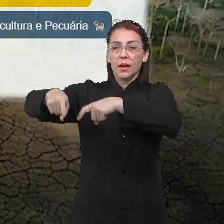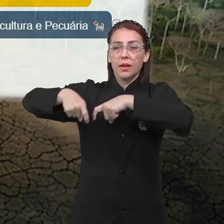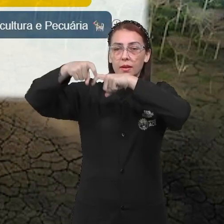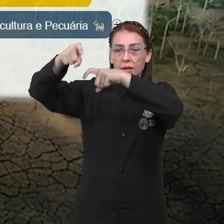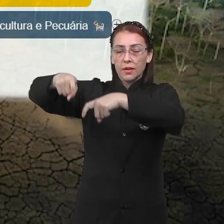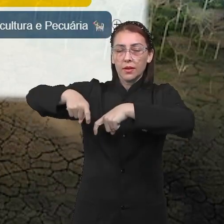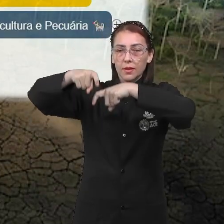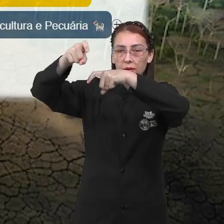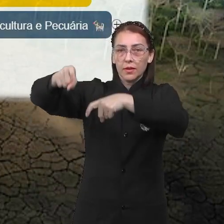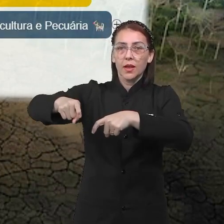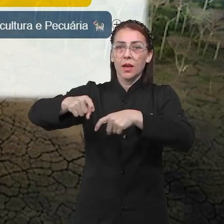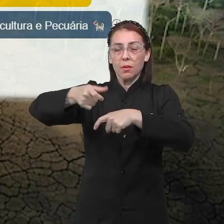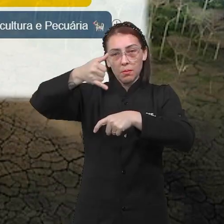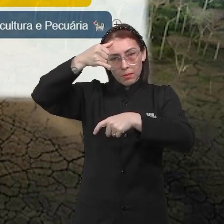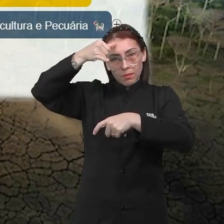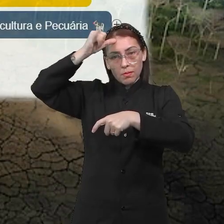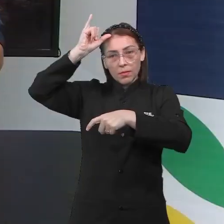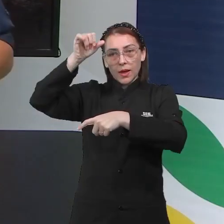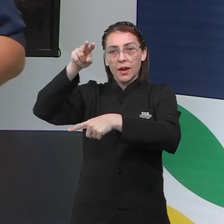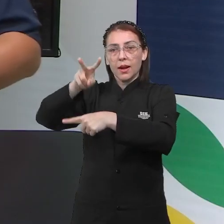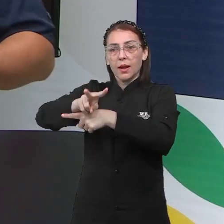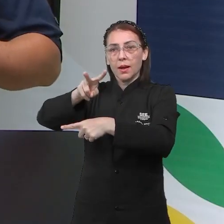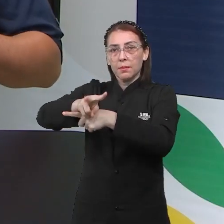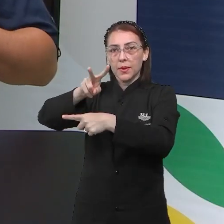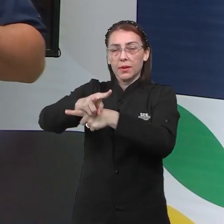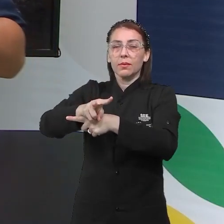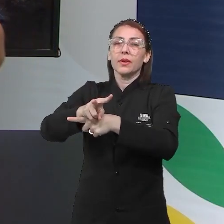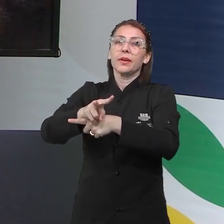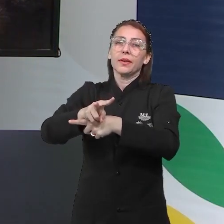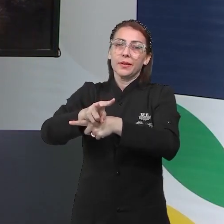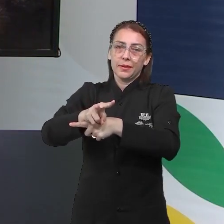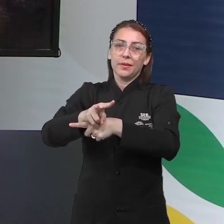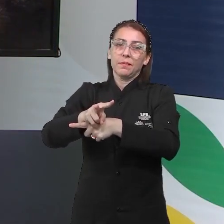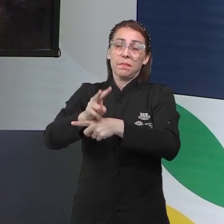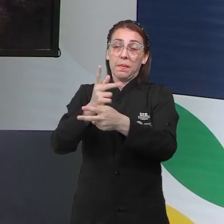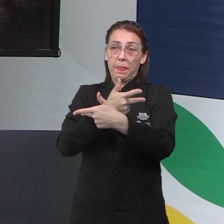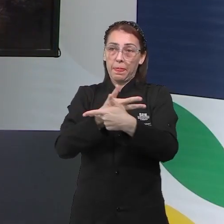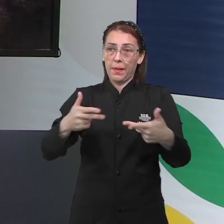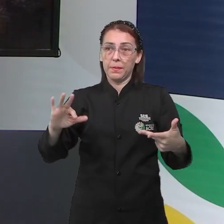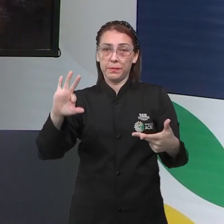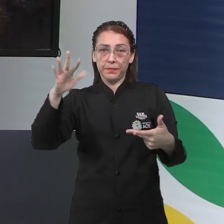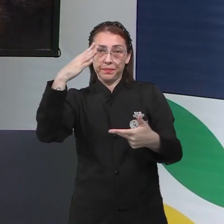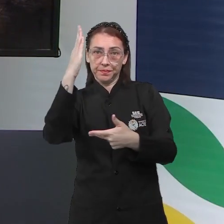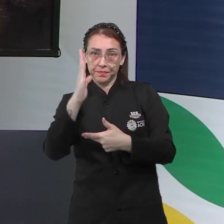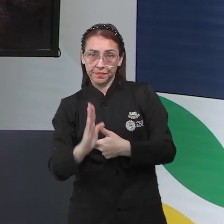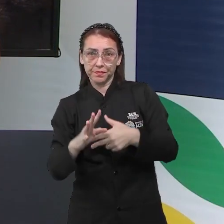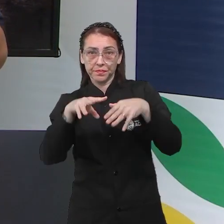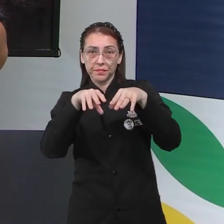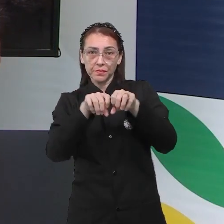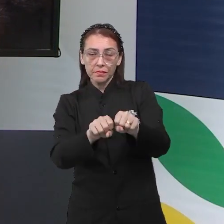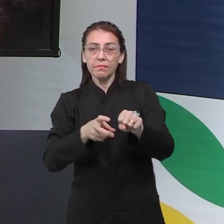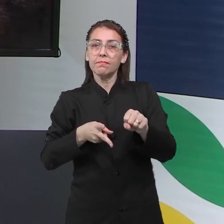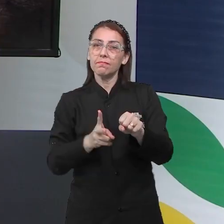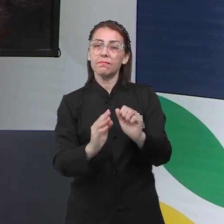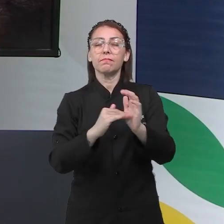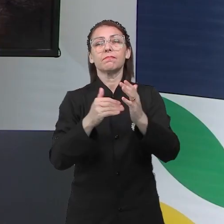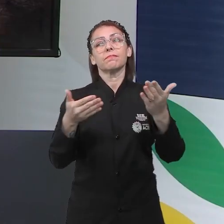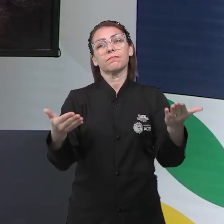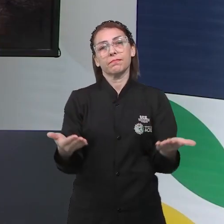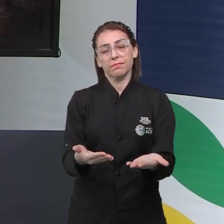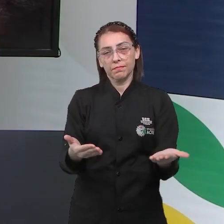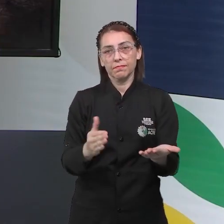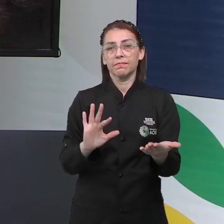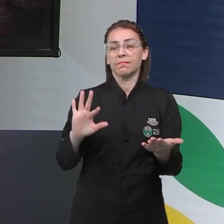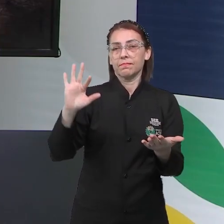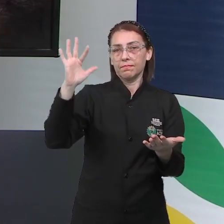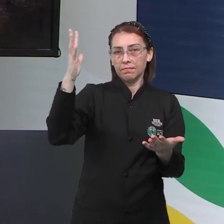agricultura e para a pecuária. Então, as coisas que aconteceram no Brasil colonial continuam, inclusive, a